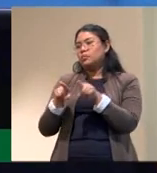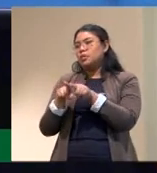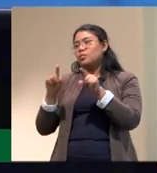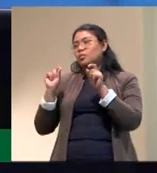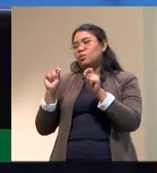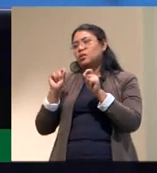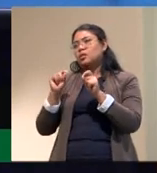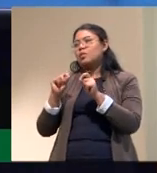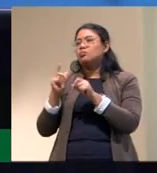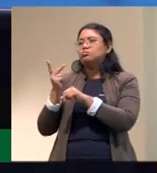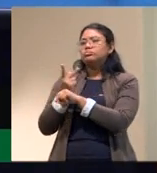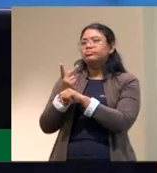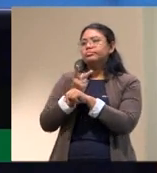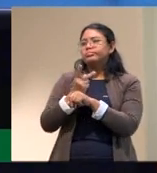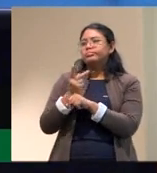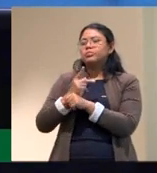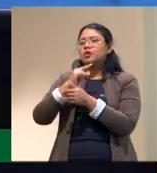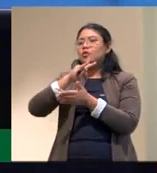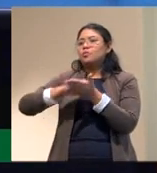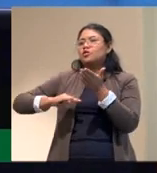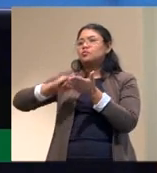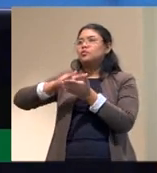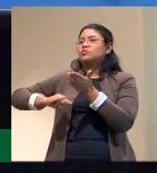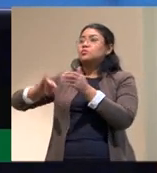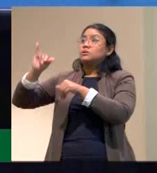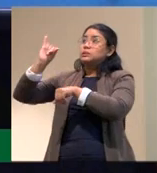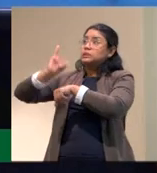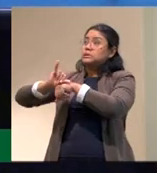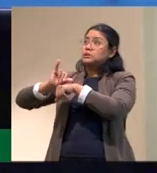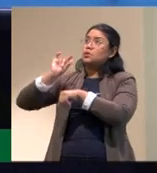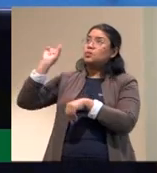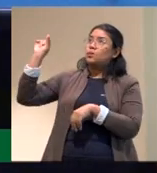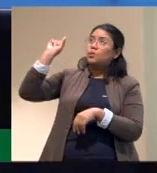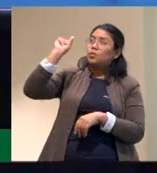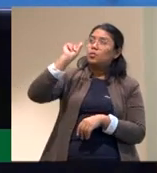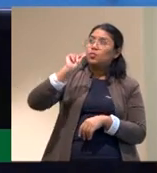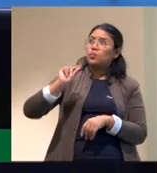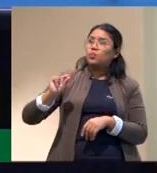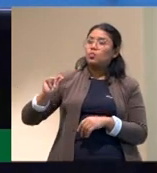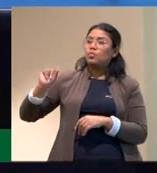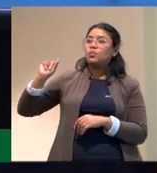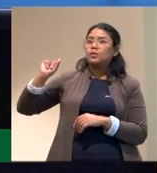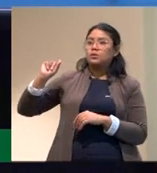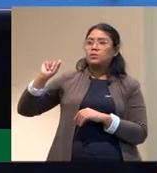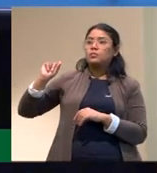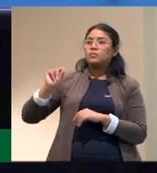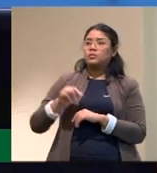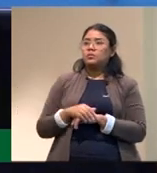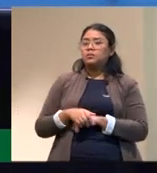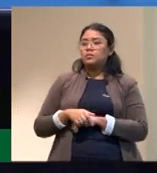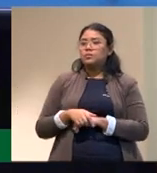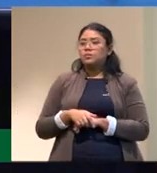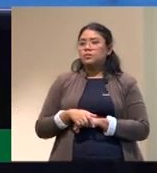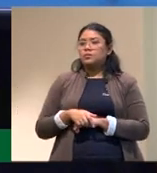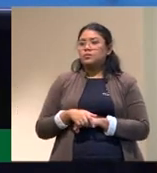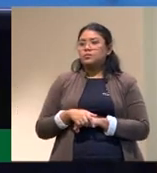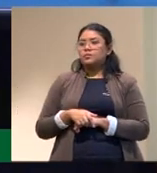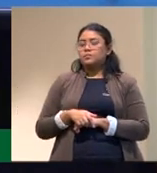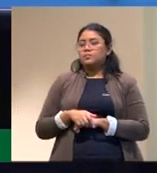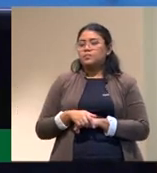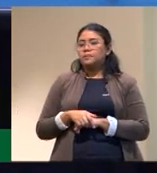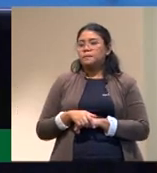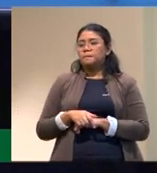e fui atrás de todos os documentos curriculares das capitais brasileiras que estão em pauta, que estavam em pauta até